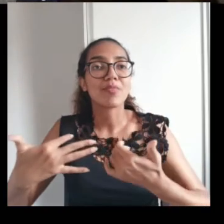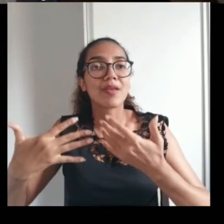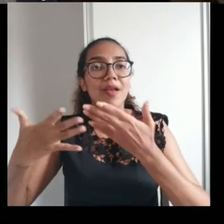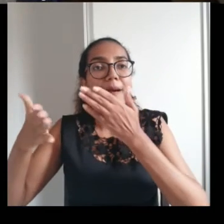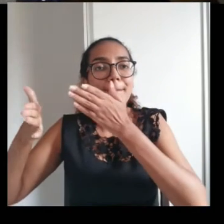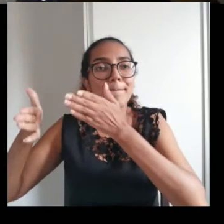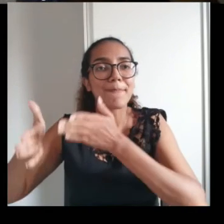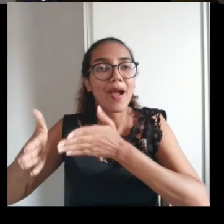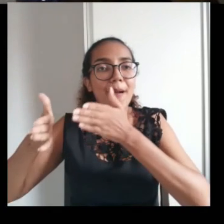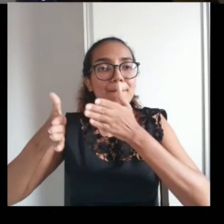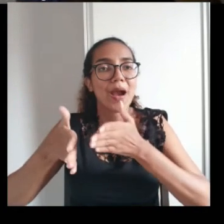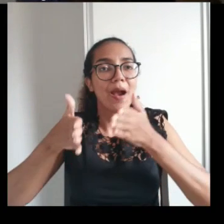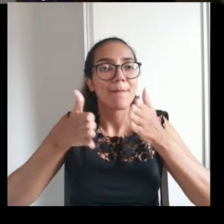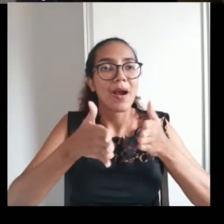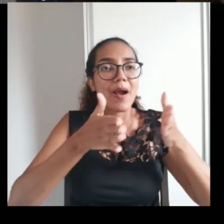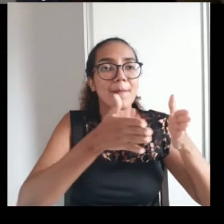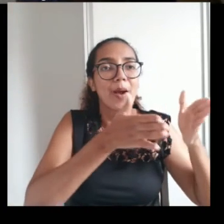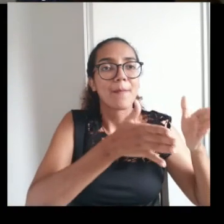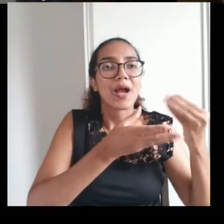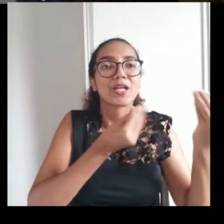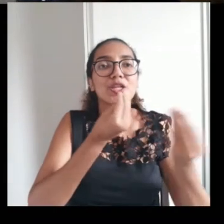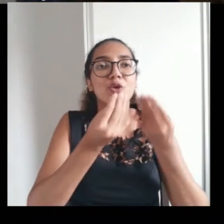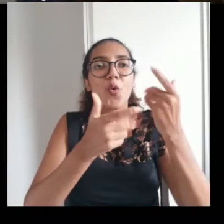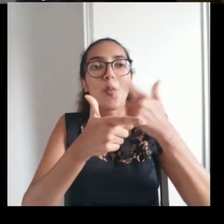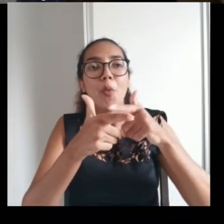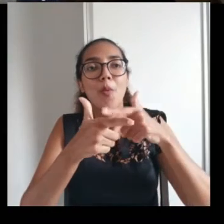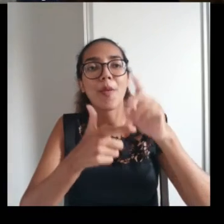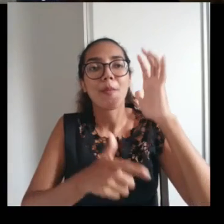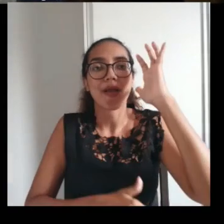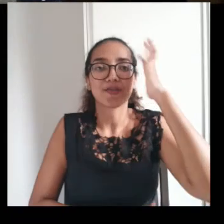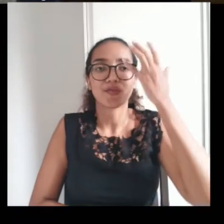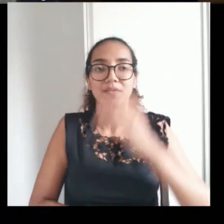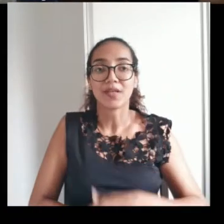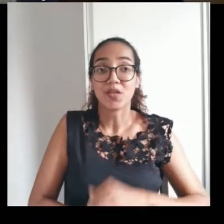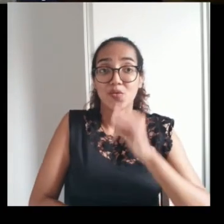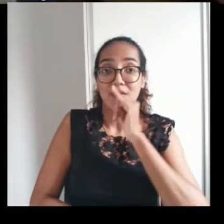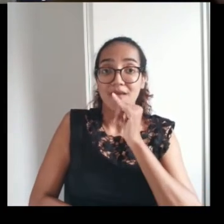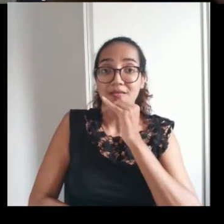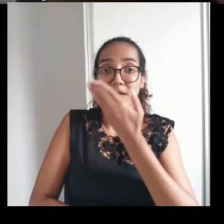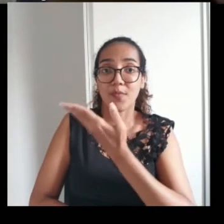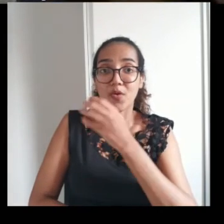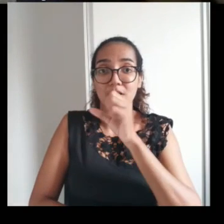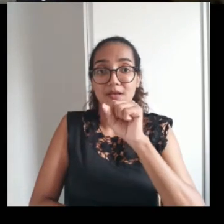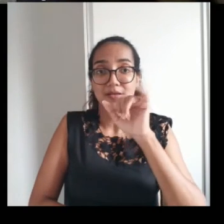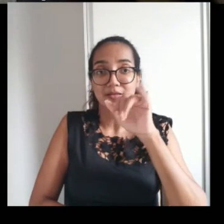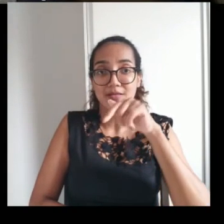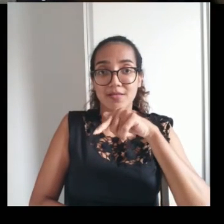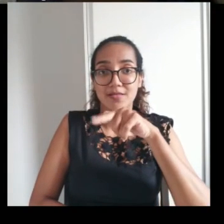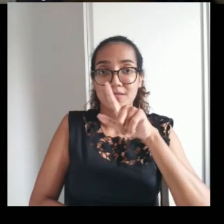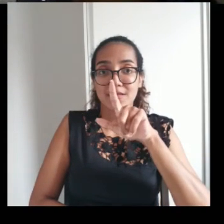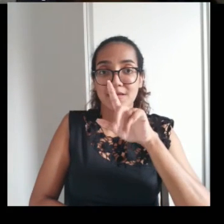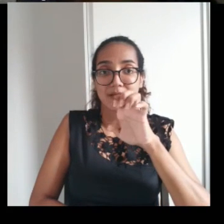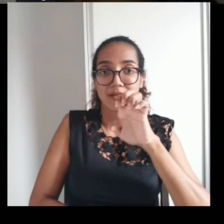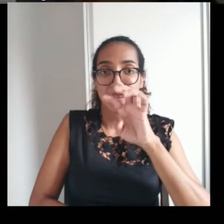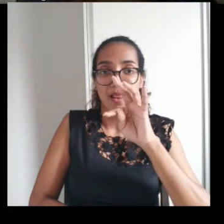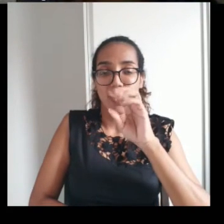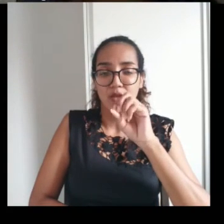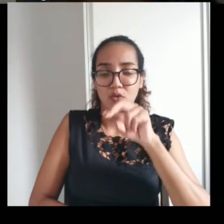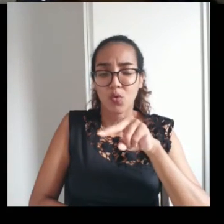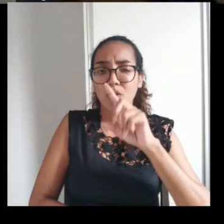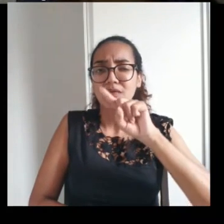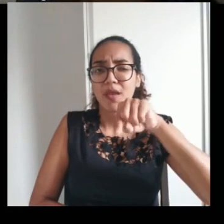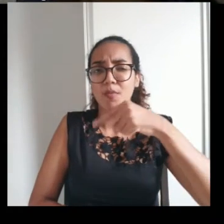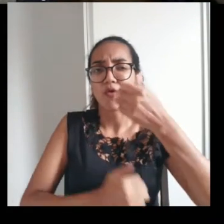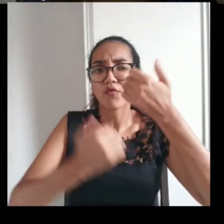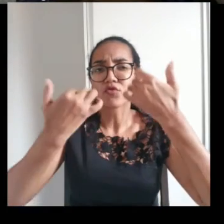resolva o problema. No caso de um singleton, a gente sabe, depois eu vou mostrar isso com detalhes, eu posso fazer um vídeo aí para vocês, né? Mas um